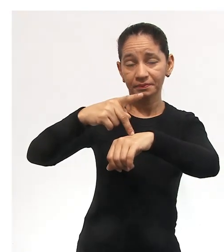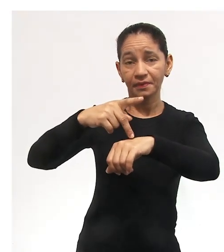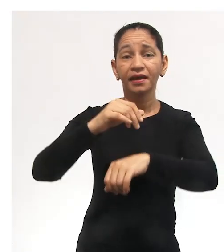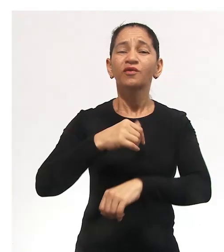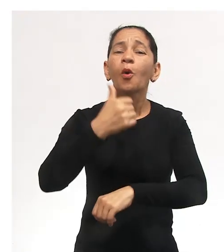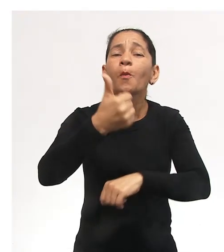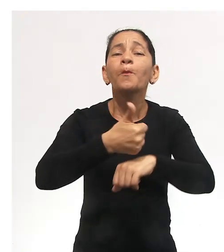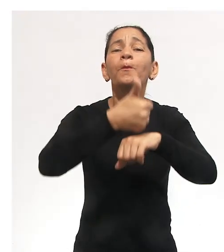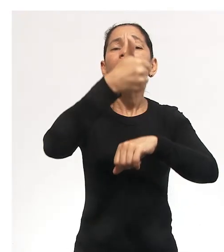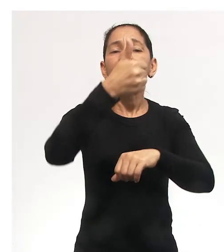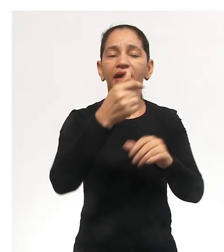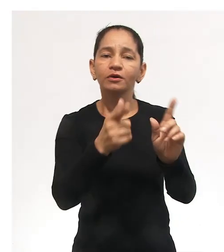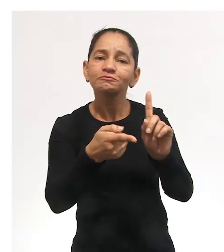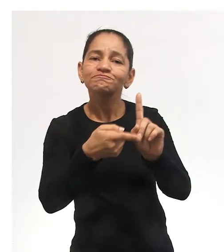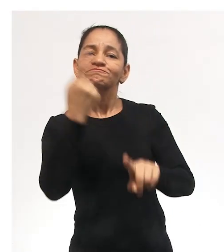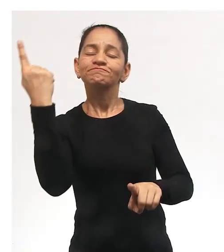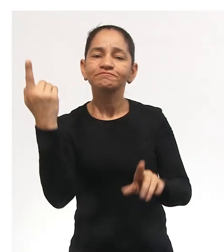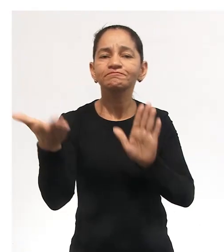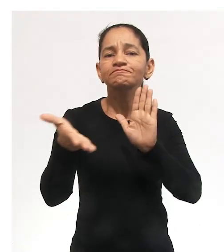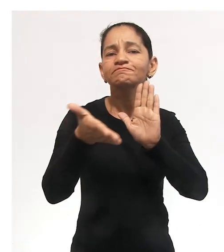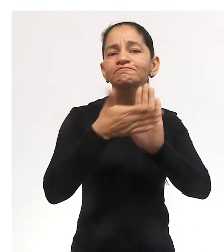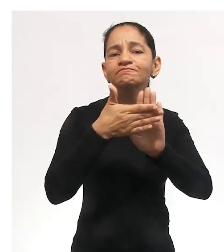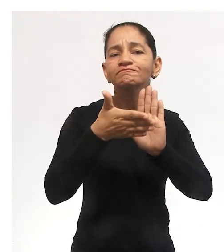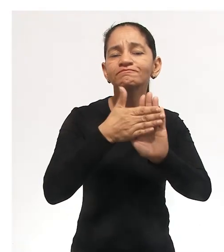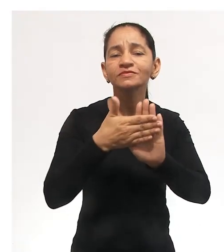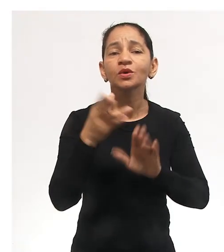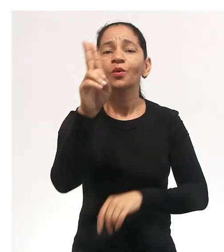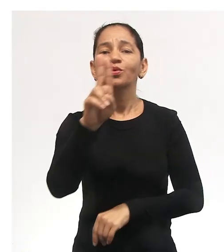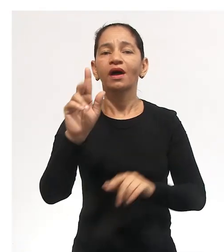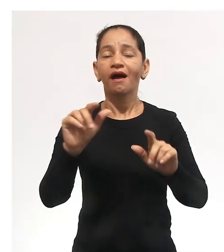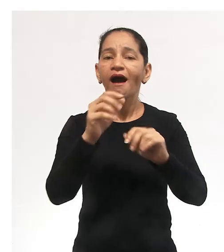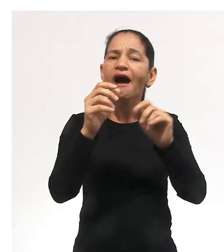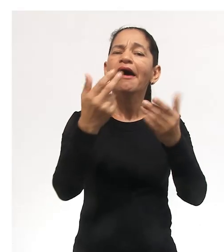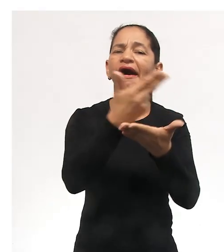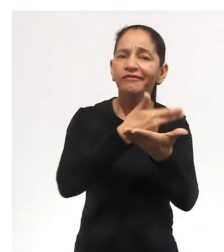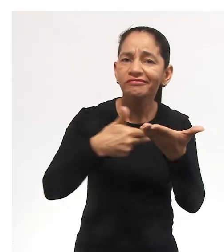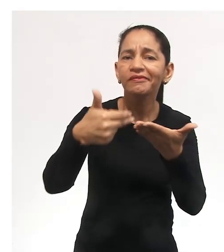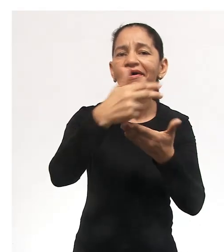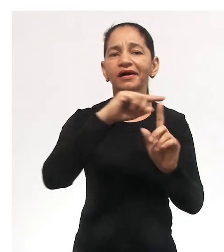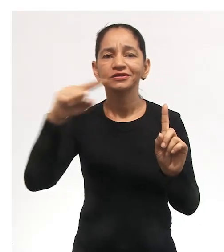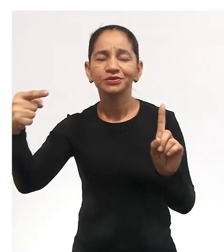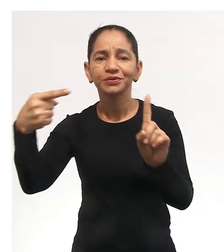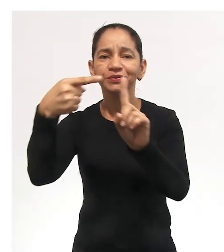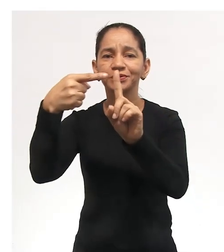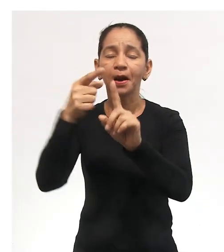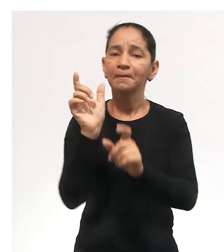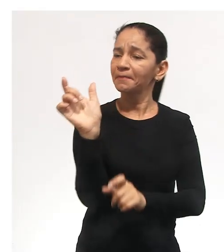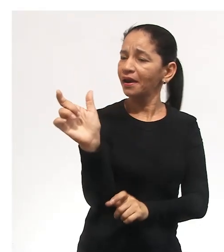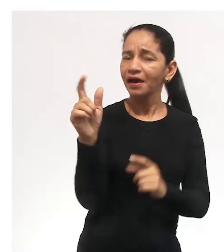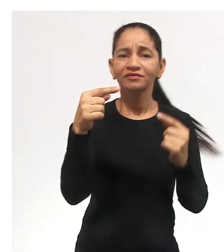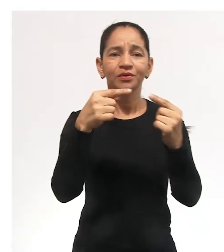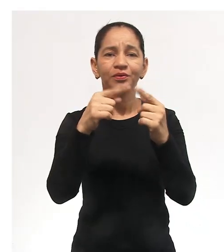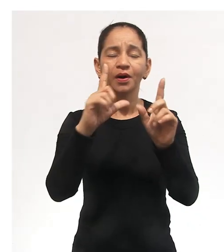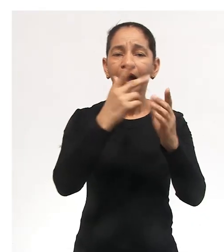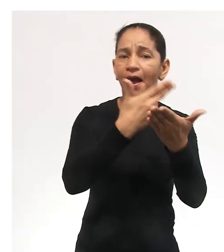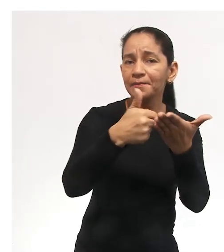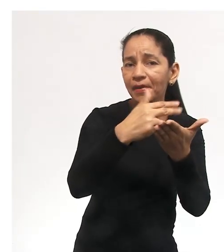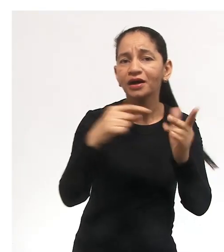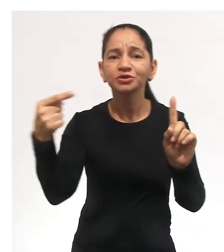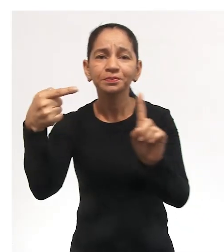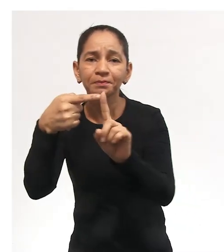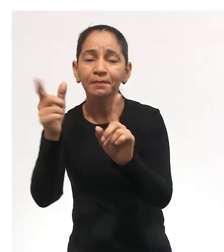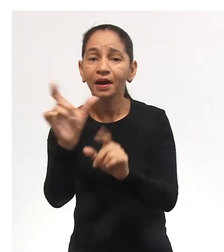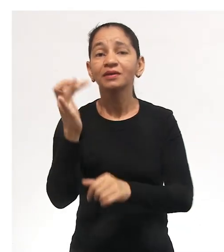foi um dos primeiros a propor o uso de imagens e a associação de palavras a objetos